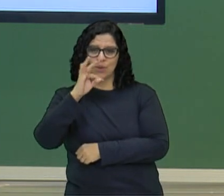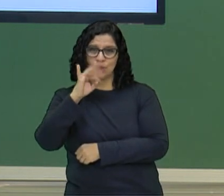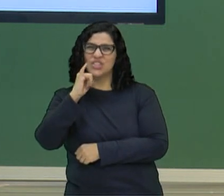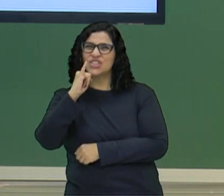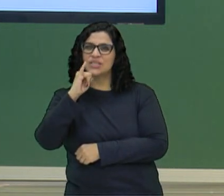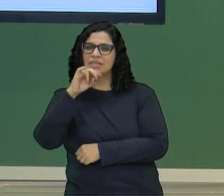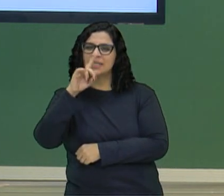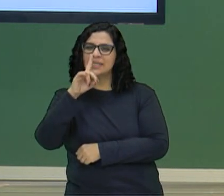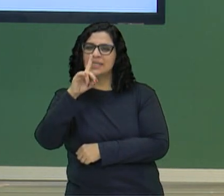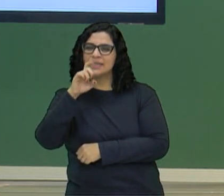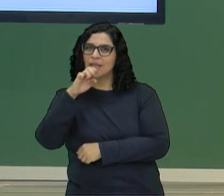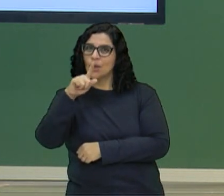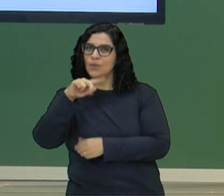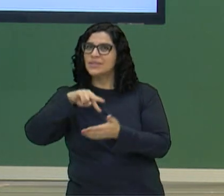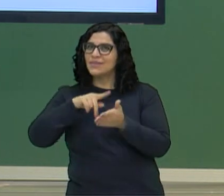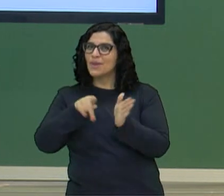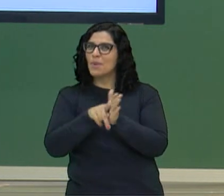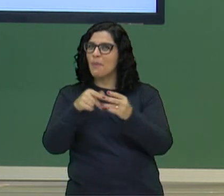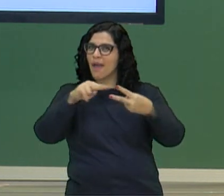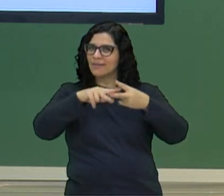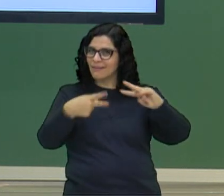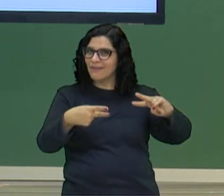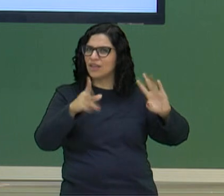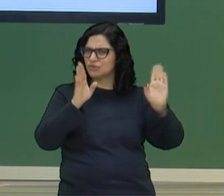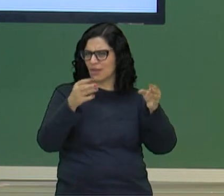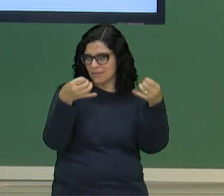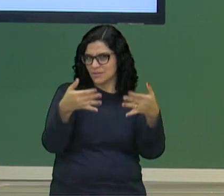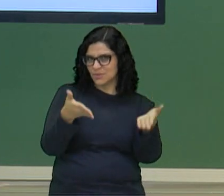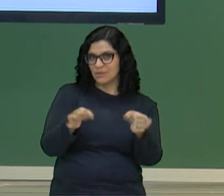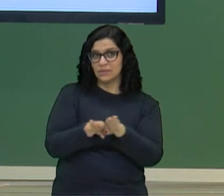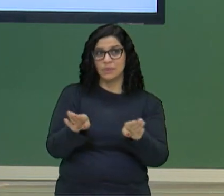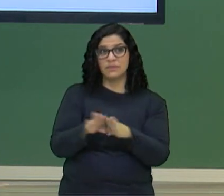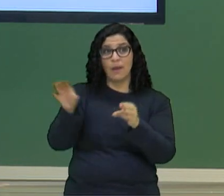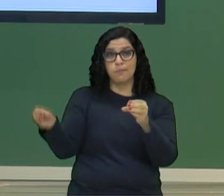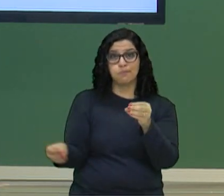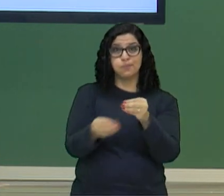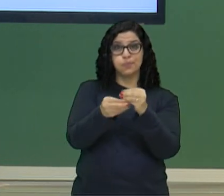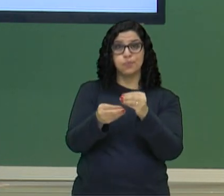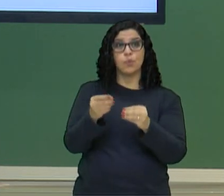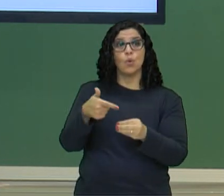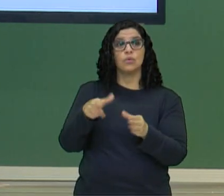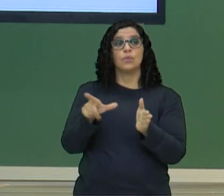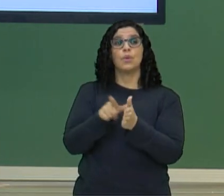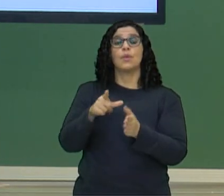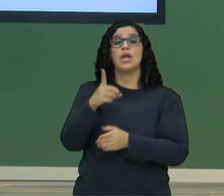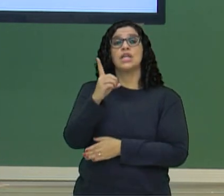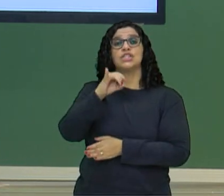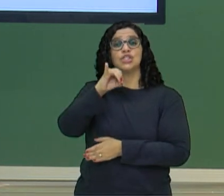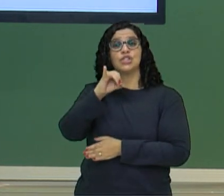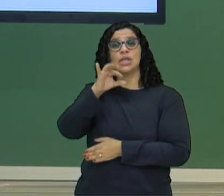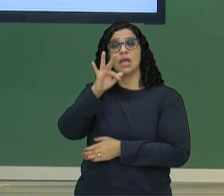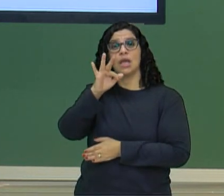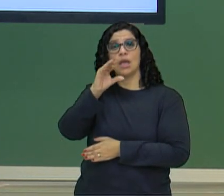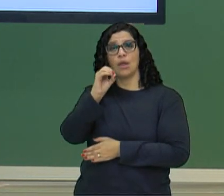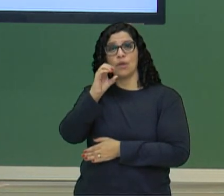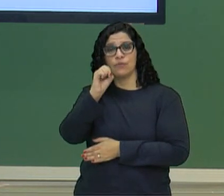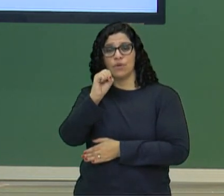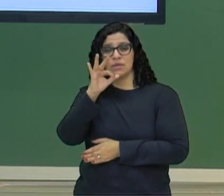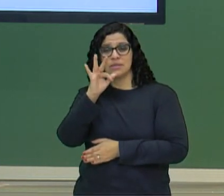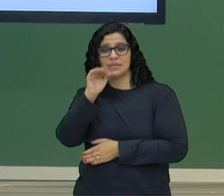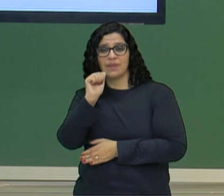lembra? Agora, se ele ganha mais um fosfato, ele vira difosfato, 2